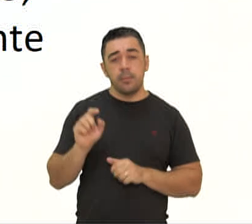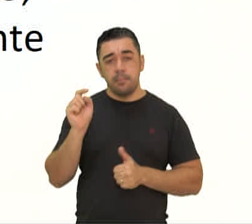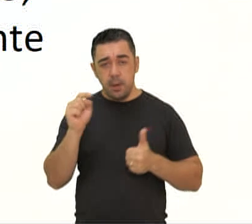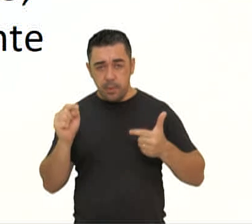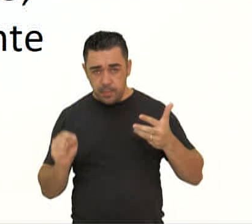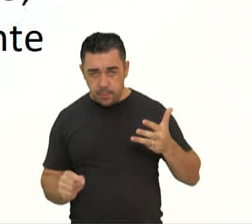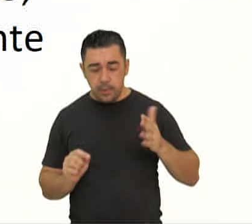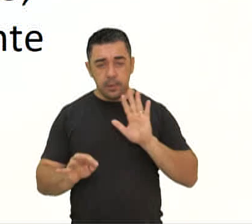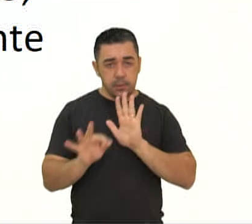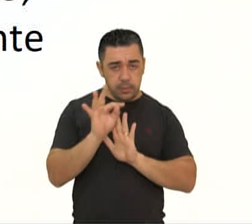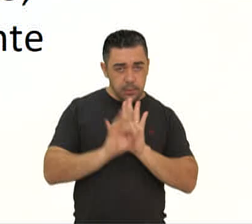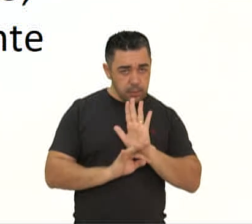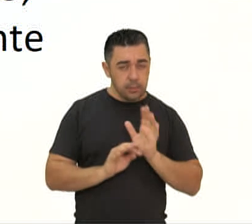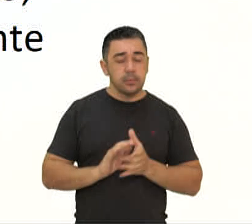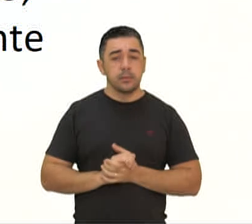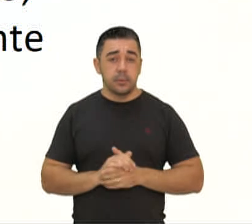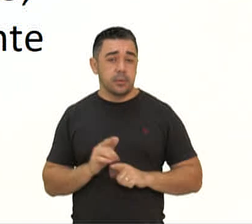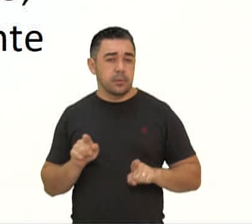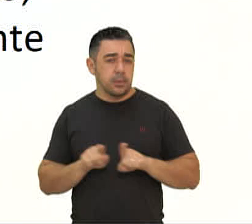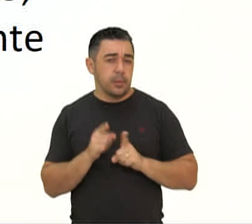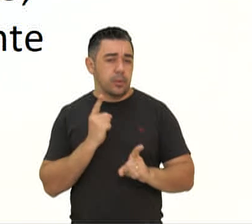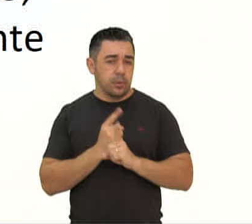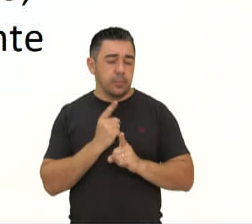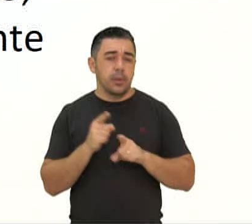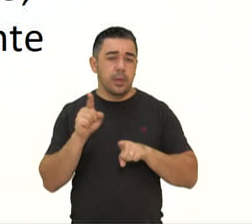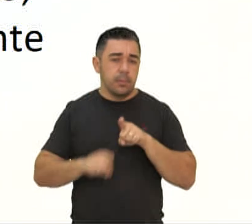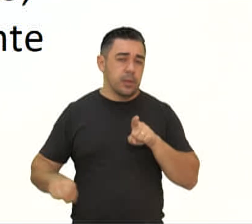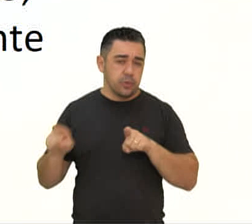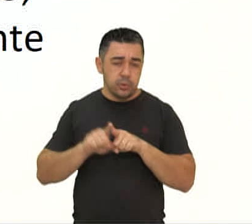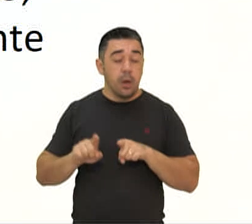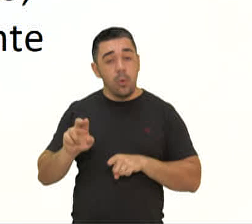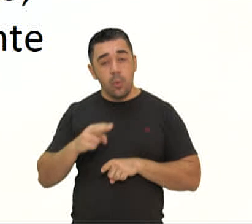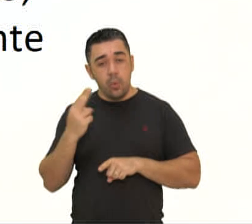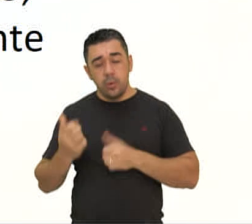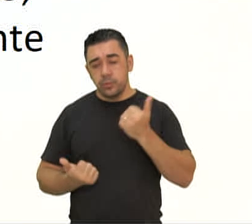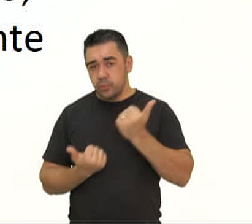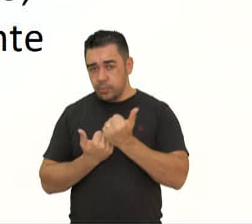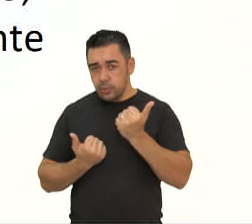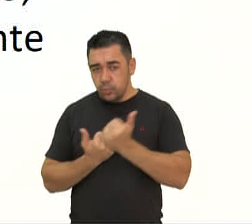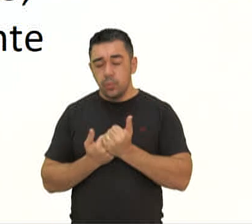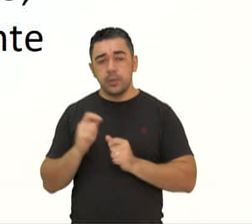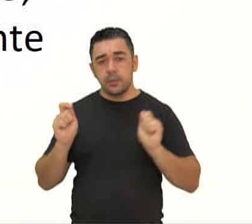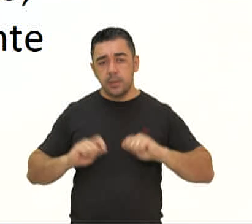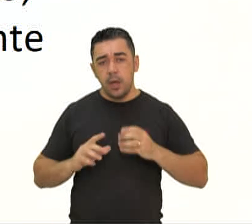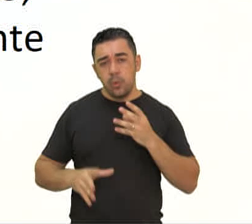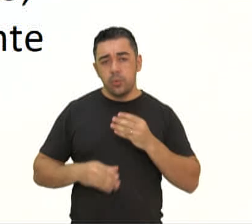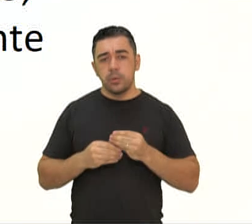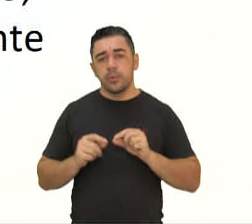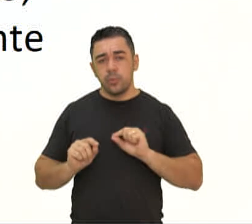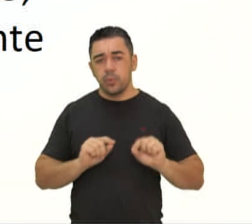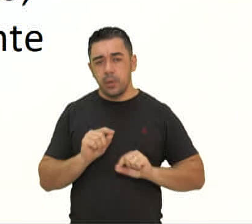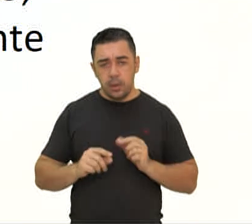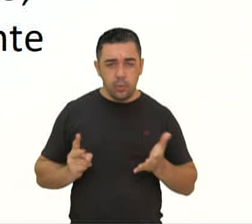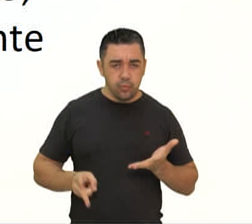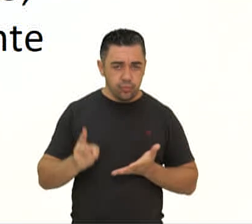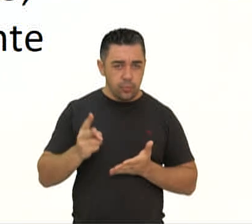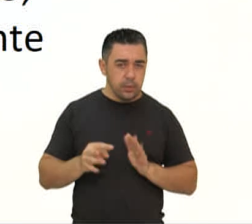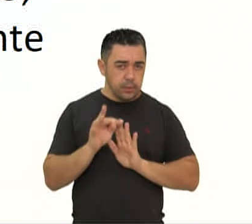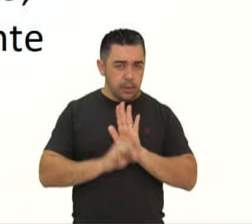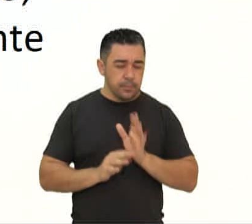de um texto, identificando repetições ou substituições que contribuem para a continuidade de um